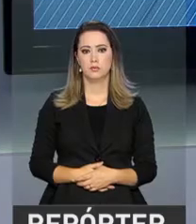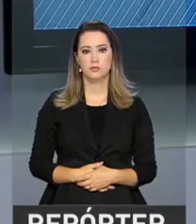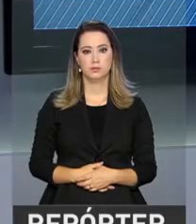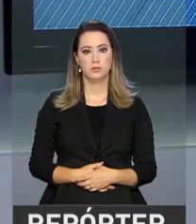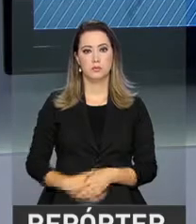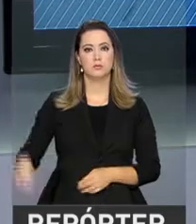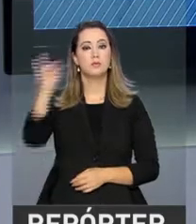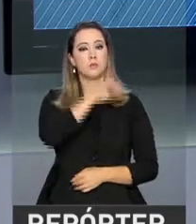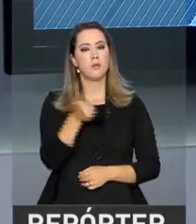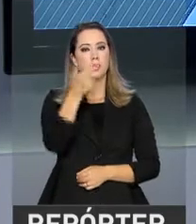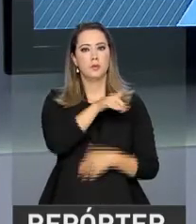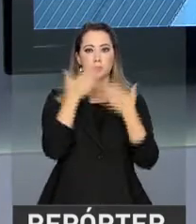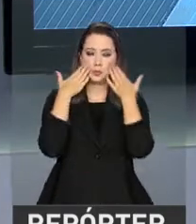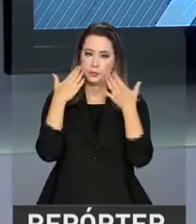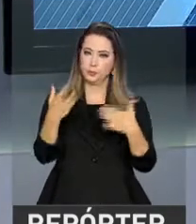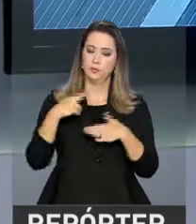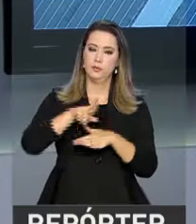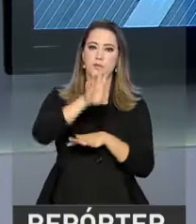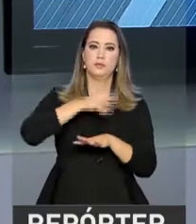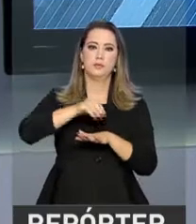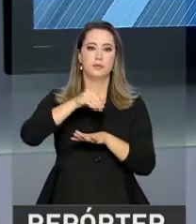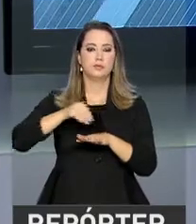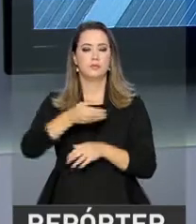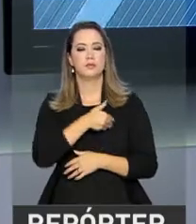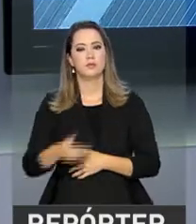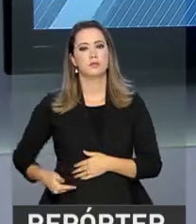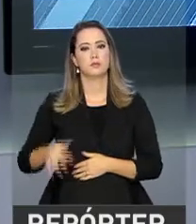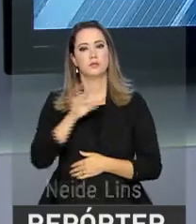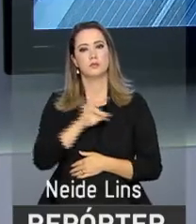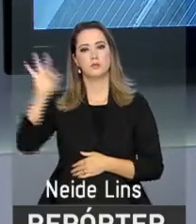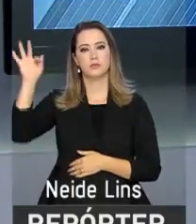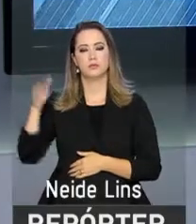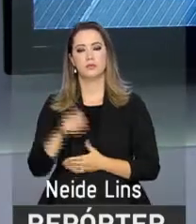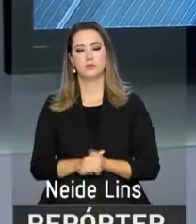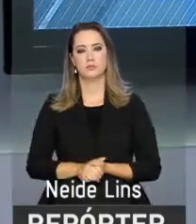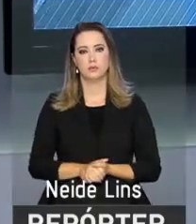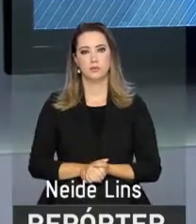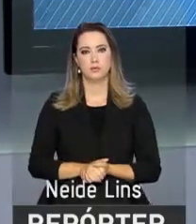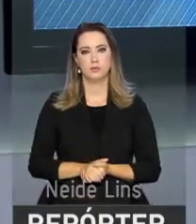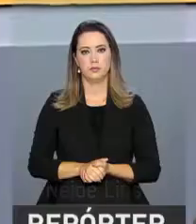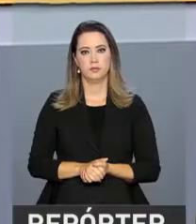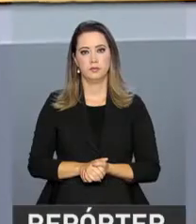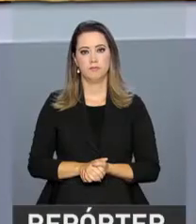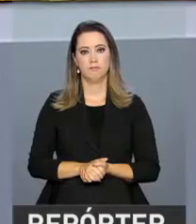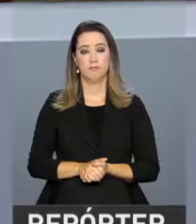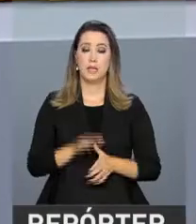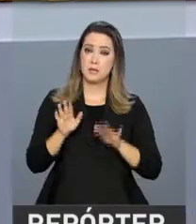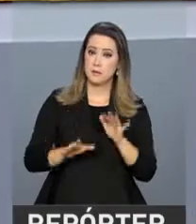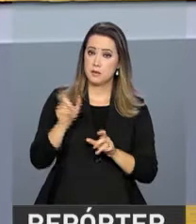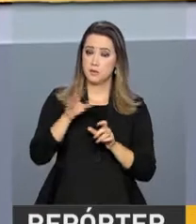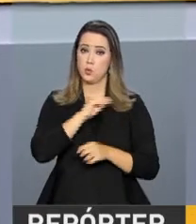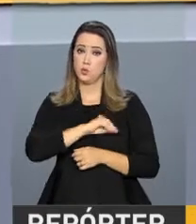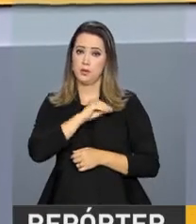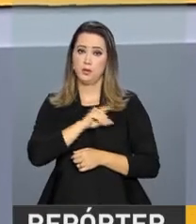lá estamos de volta com mais uma edição do repórter nbr trazendo as notícias do governo federal muitas vezes